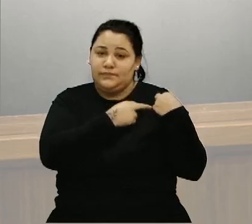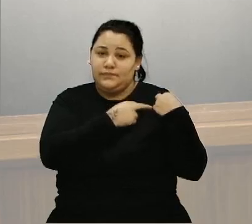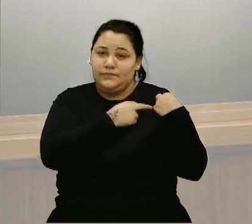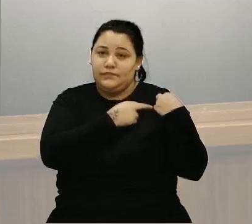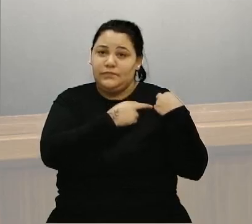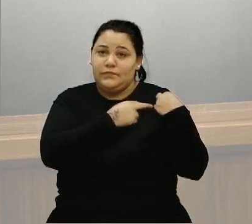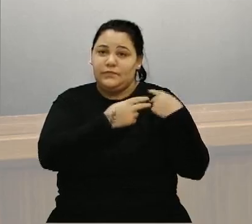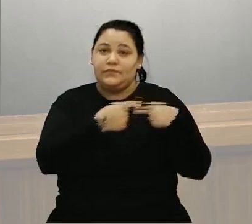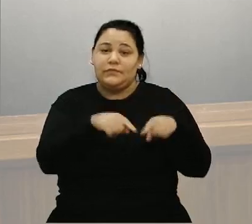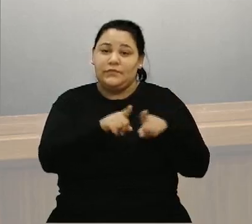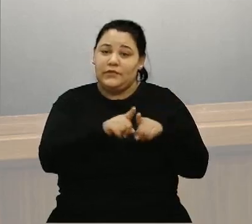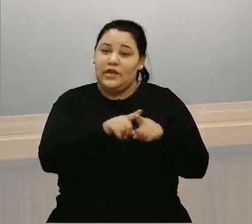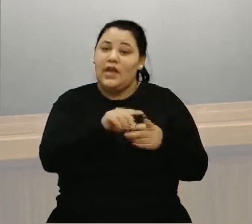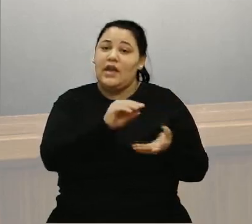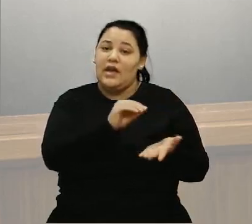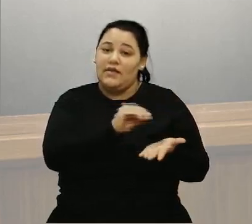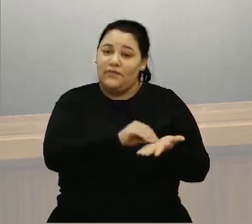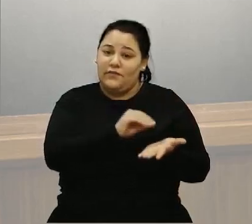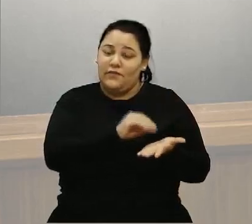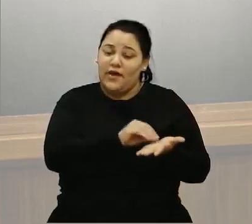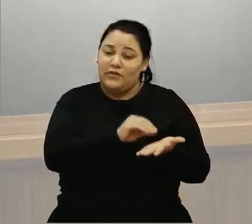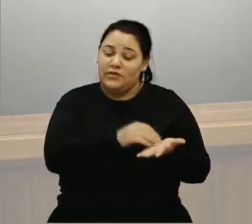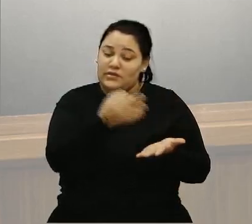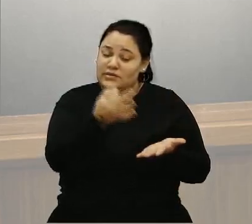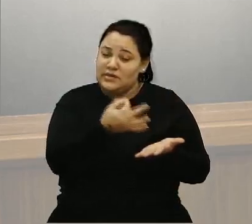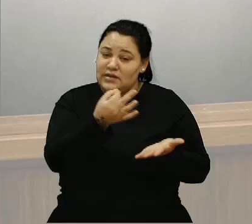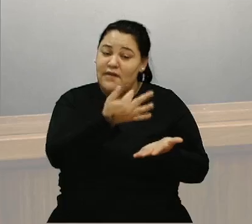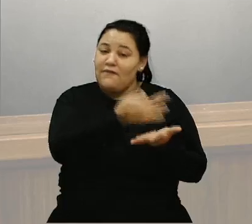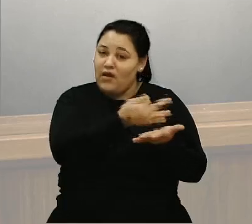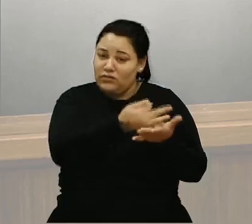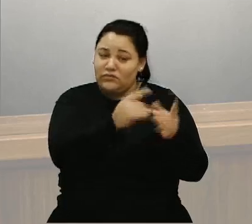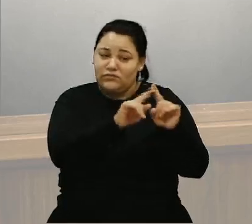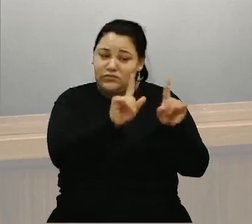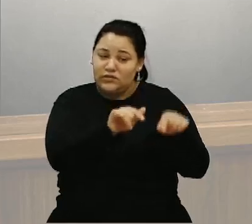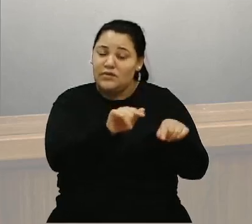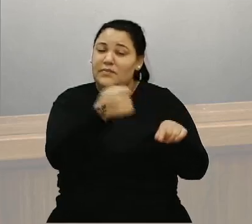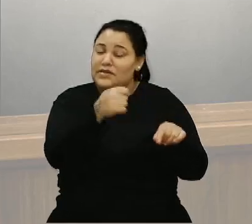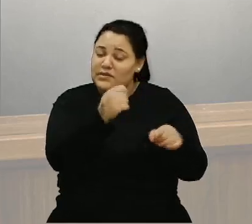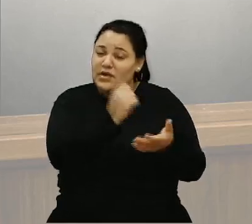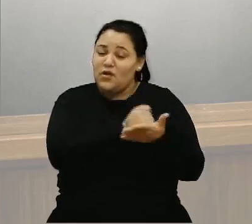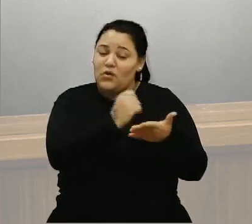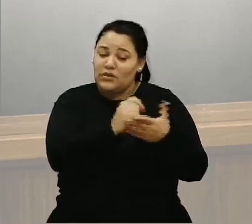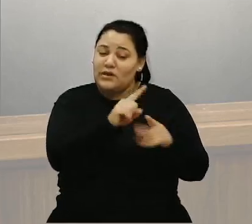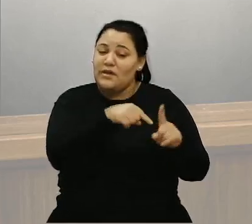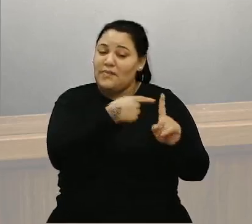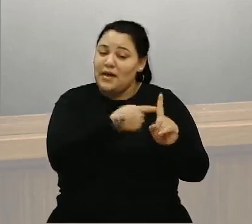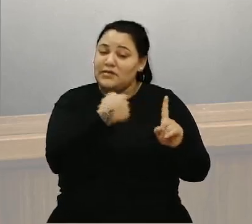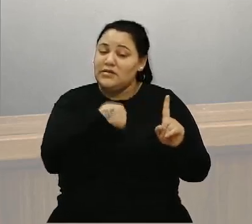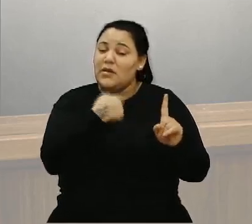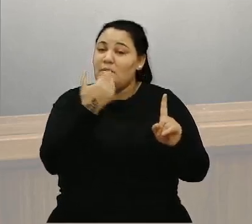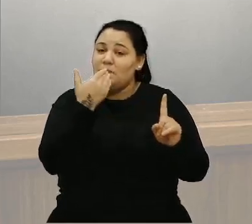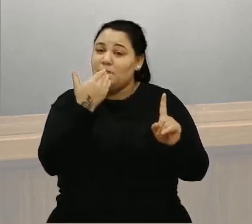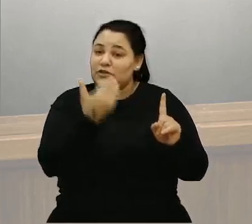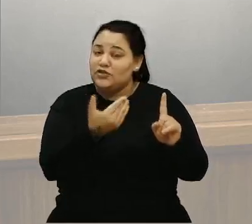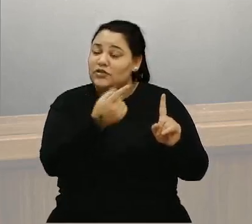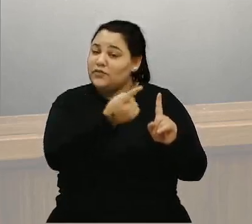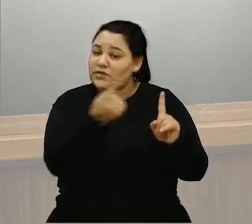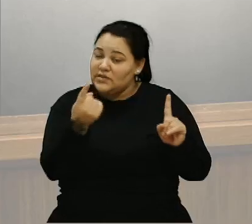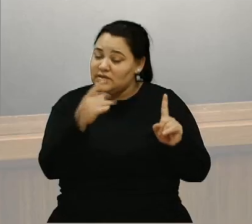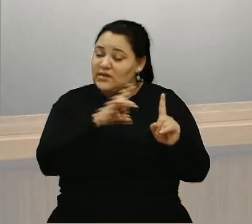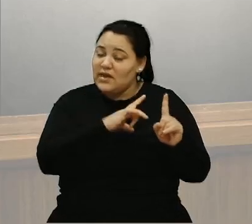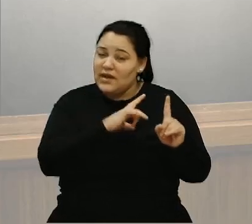ser da falta, tenho certeza, de servidores. Mais uma vez, eu peço aqui sensibilidade do